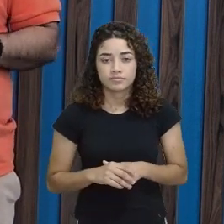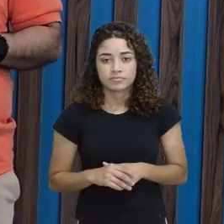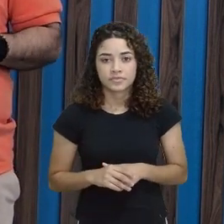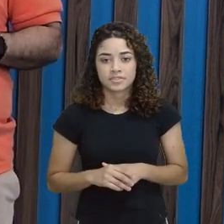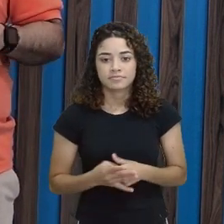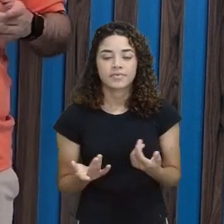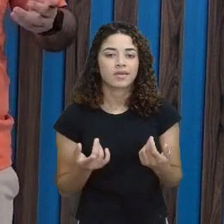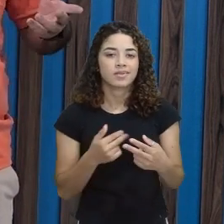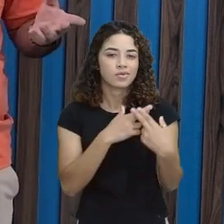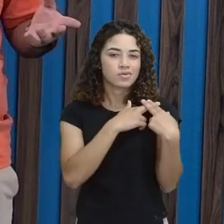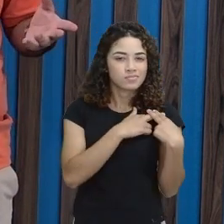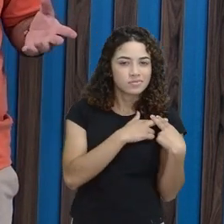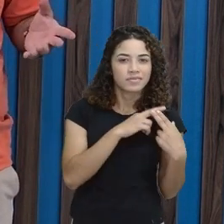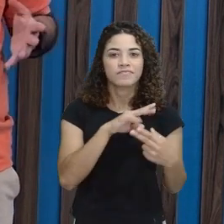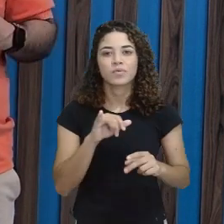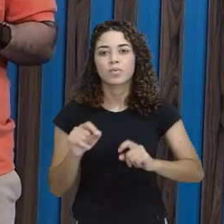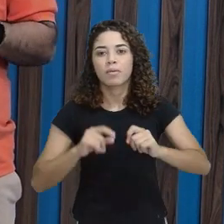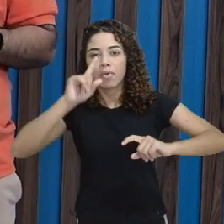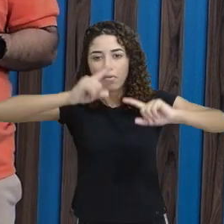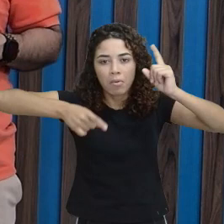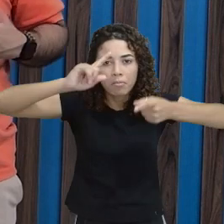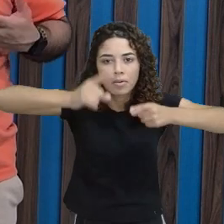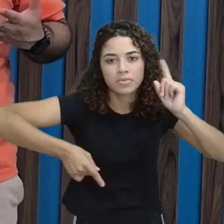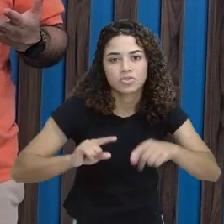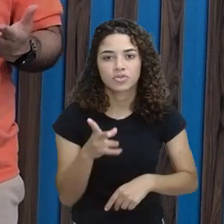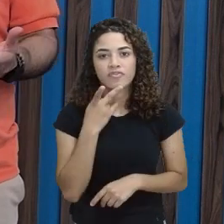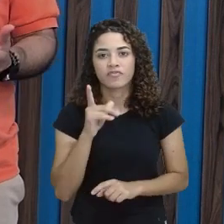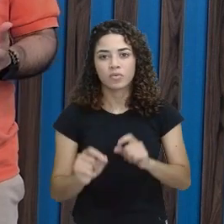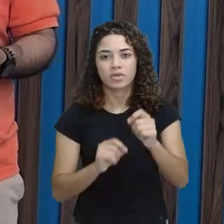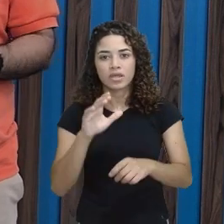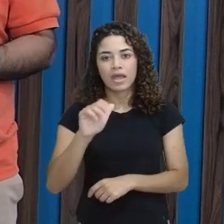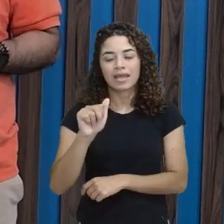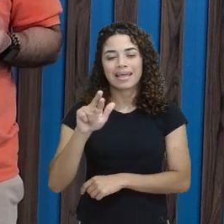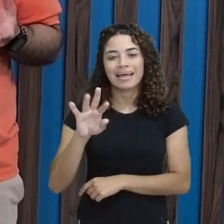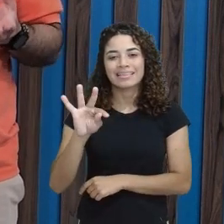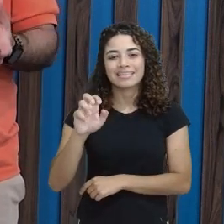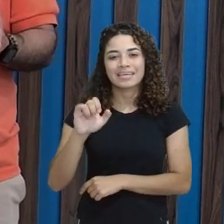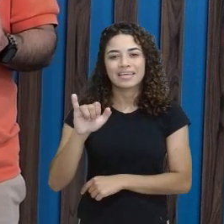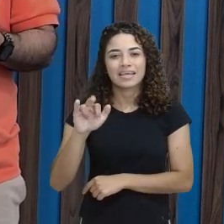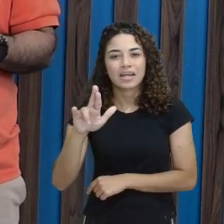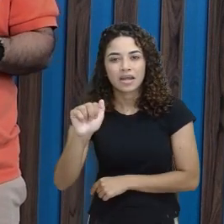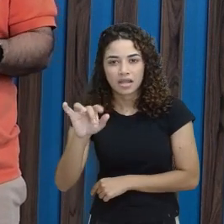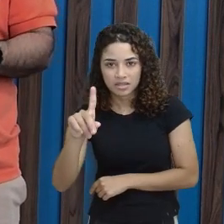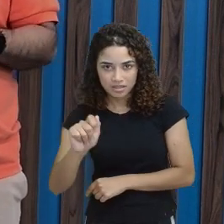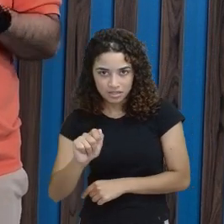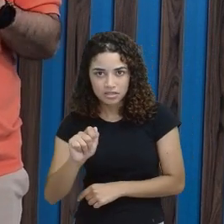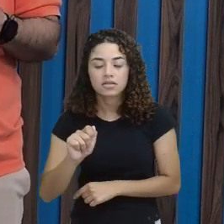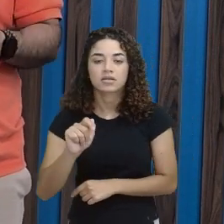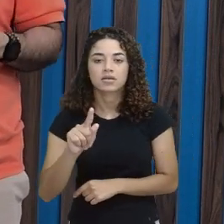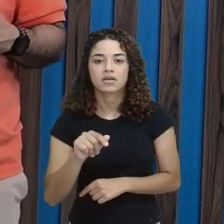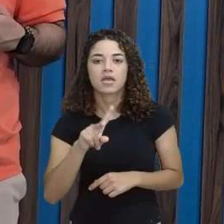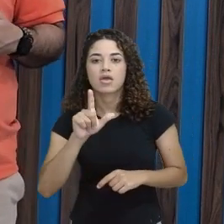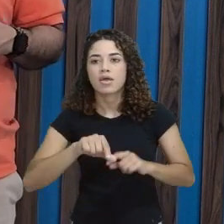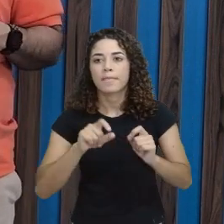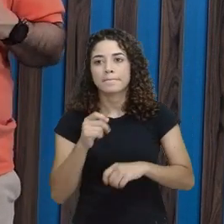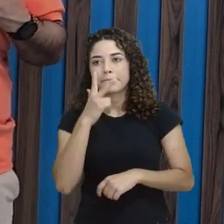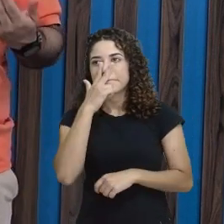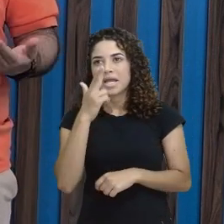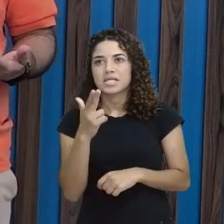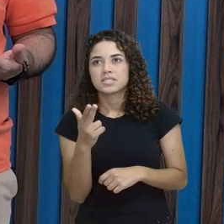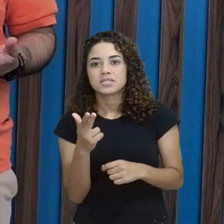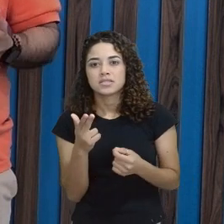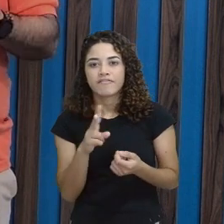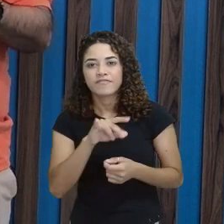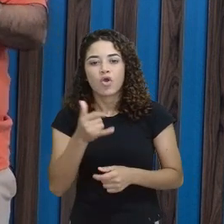né, é o que no popular a gente chama de carteirada, né? Ele vai dar uma carteirada ali para passar impune em